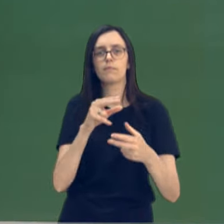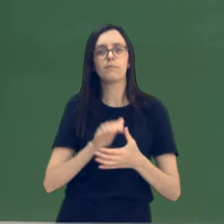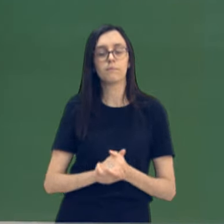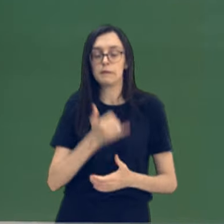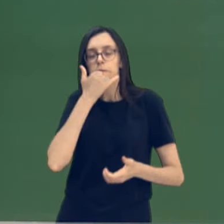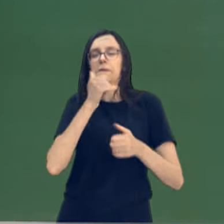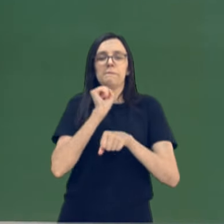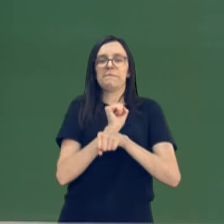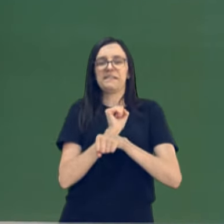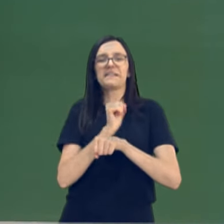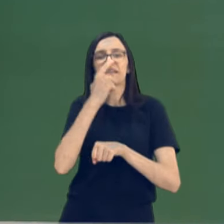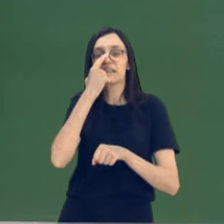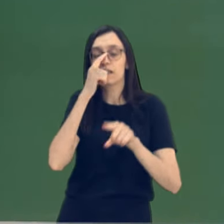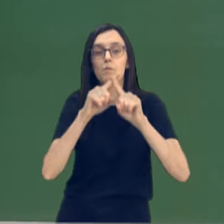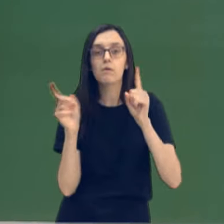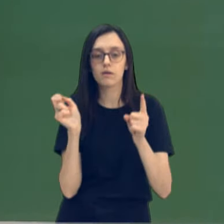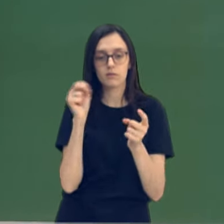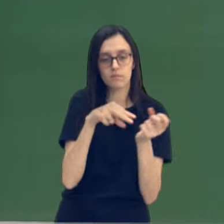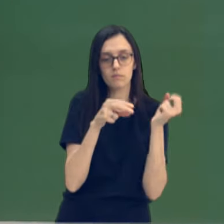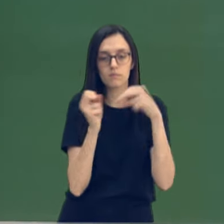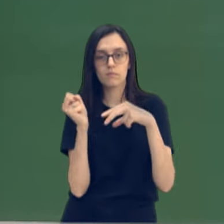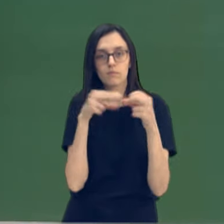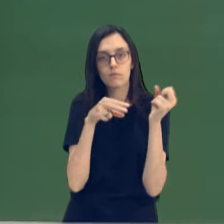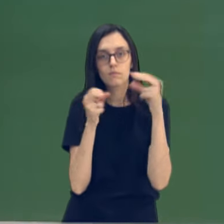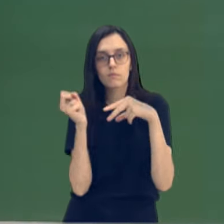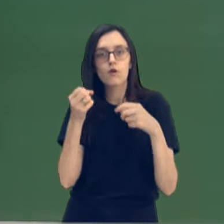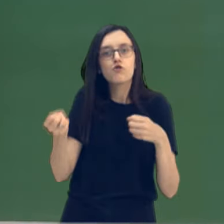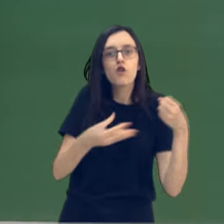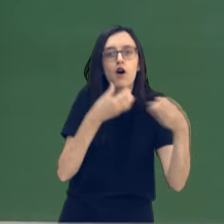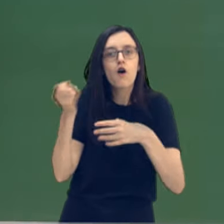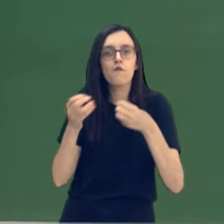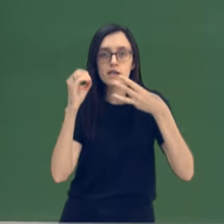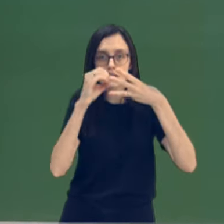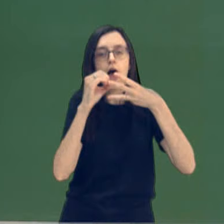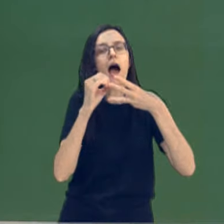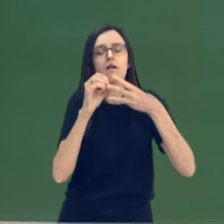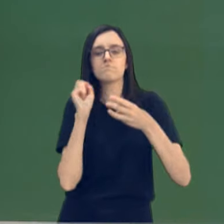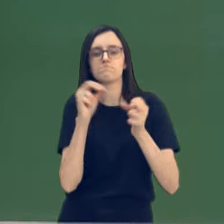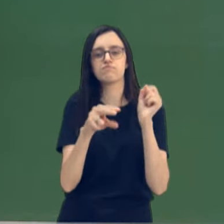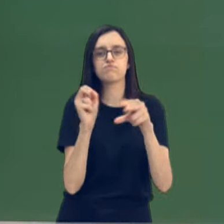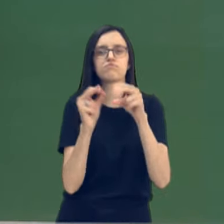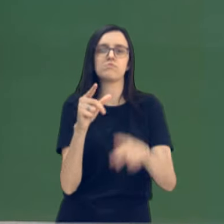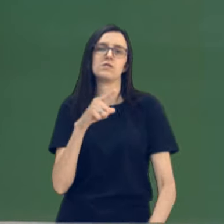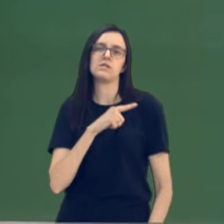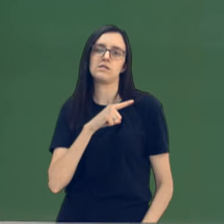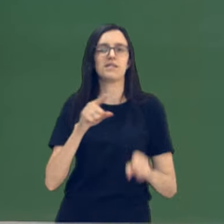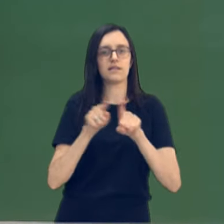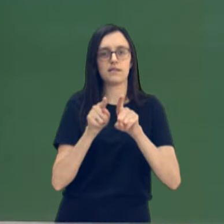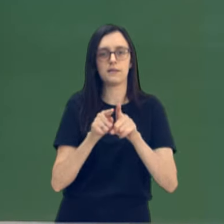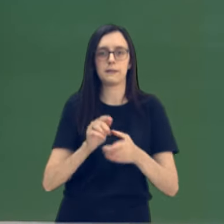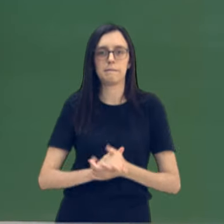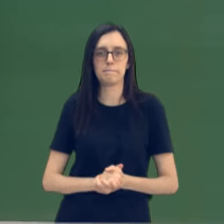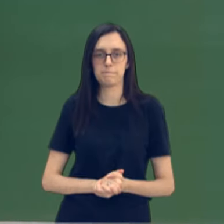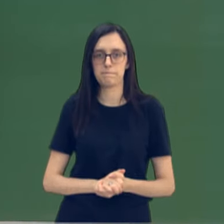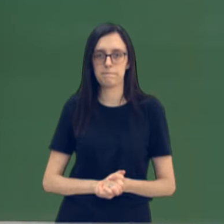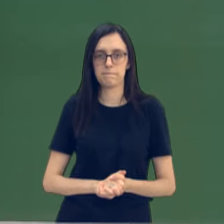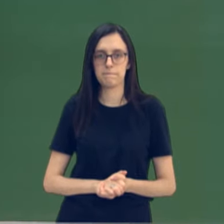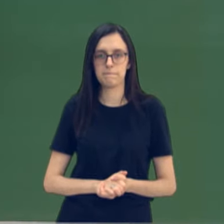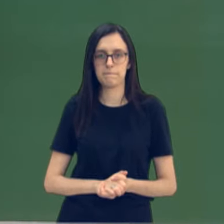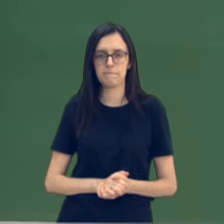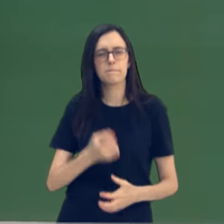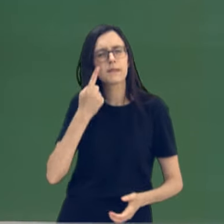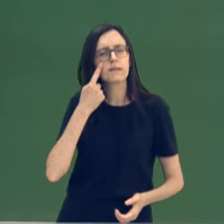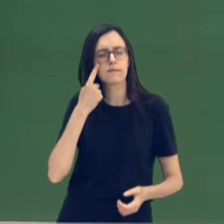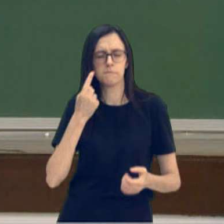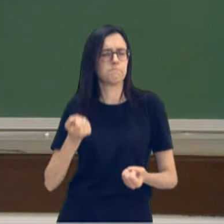para glândulas salivares, essas novas células serão capazes também de produzir vírus. Tá vendo